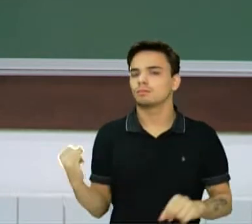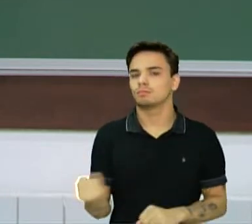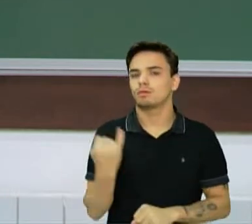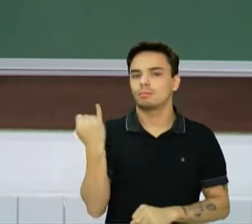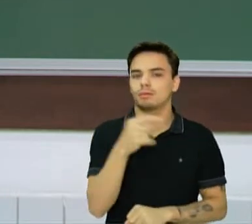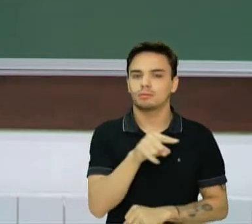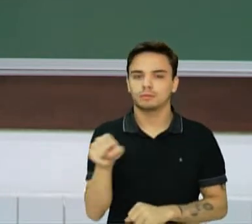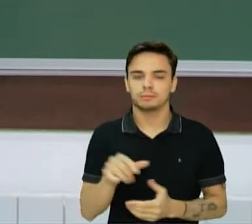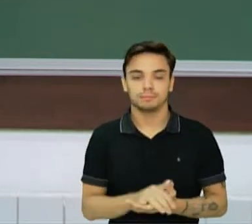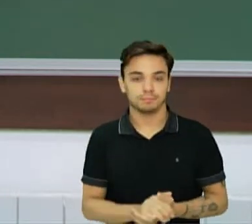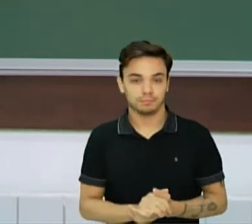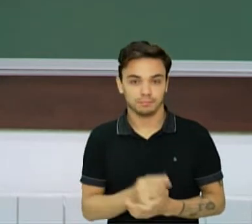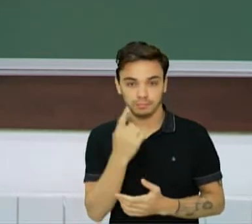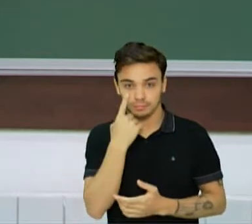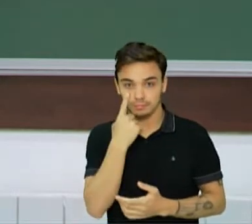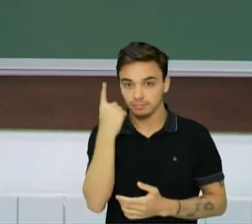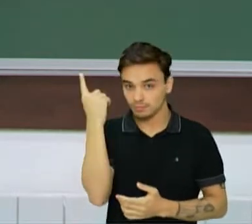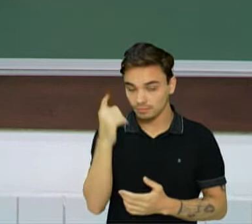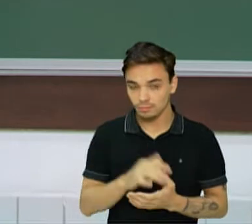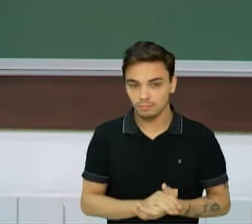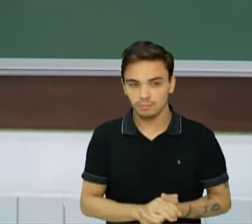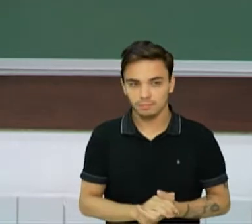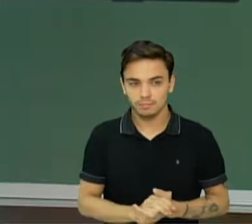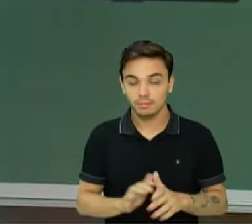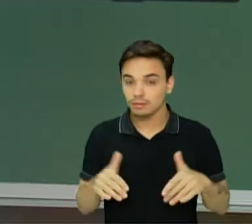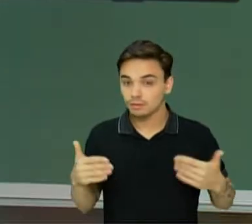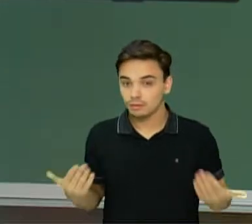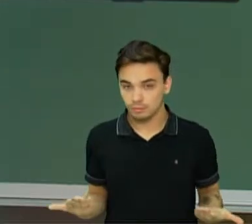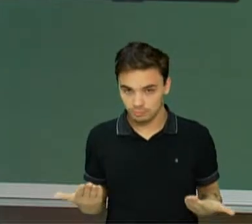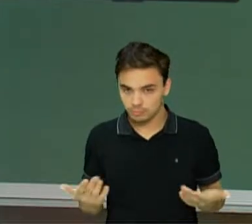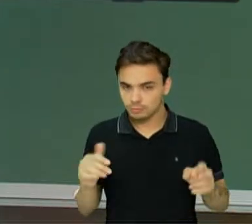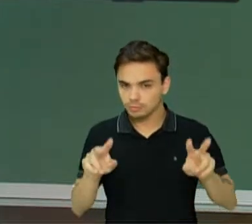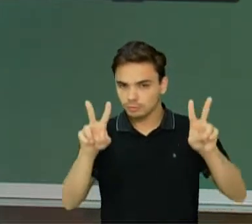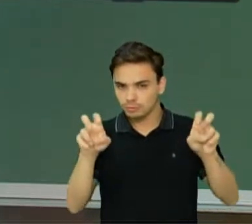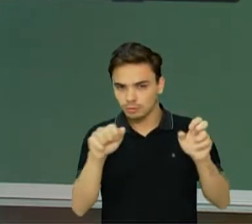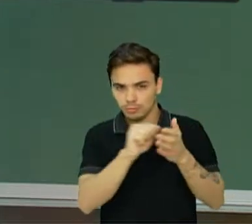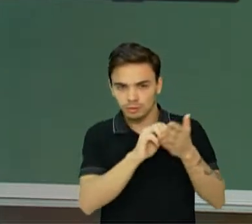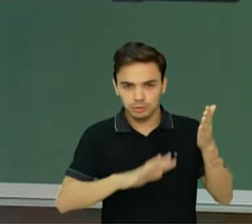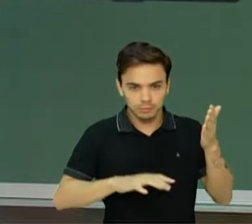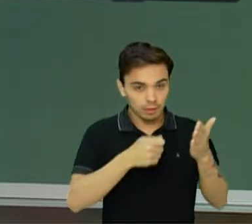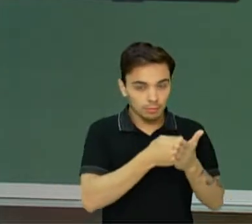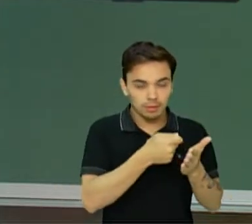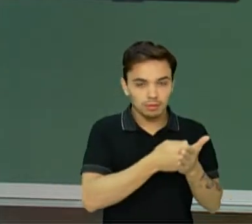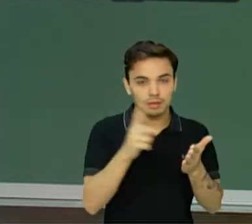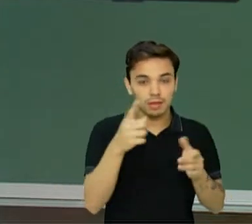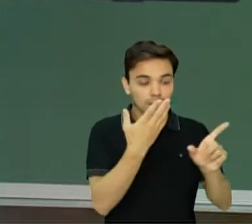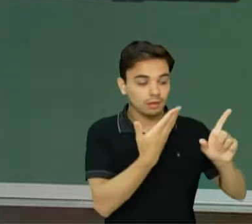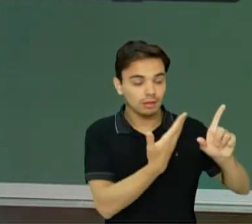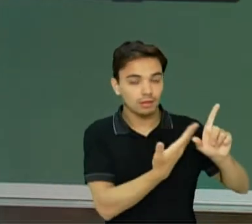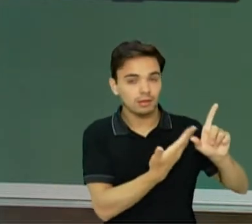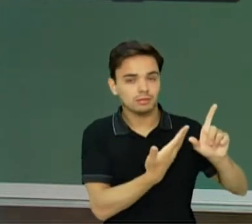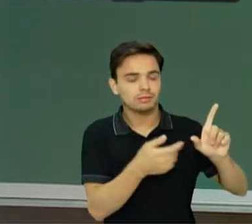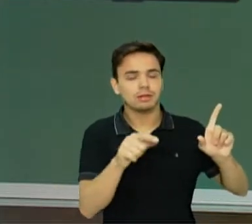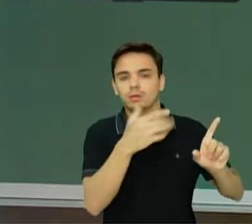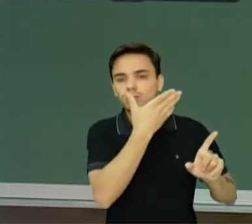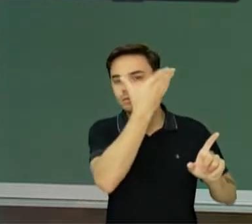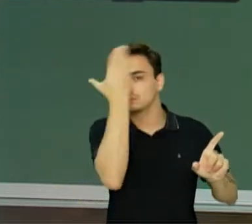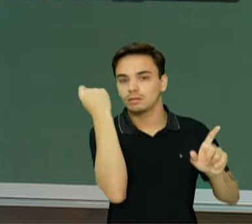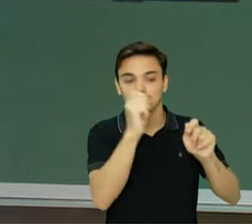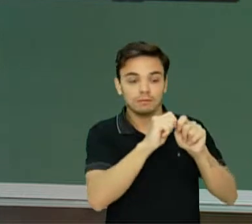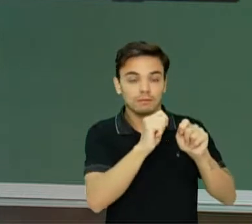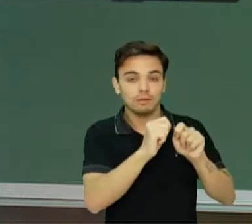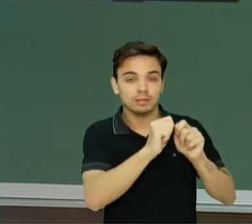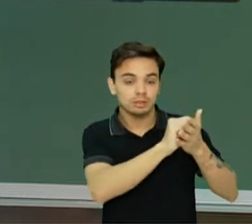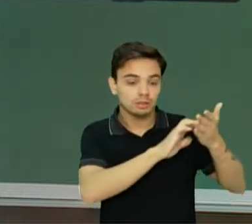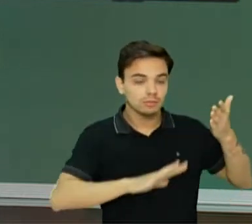importantes aqui. Siga comigo, vamos lá. Seguinte, sobre a atividade obrigatória lá no Classroom. Por favor, pessoal, não esqueçam de realizar